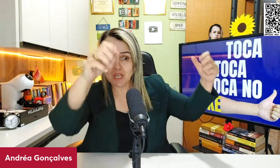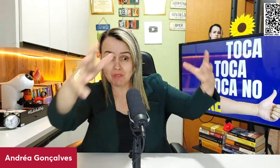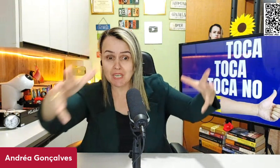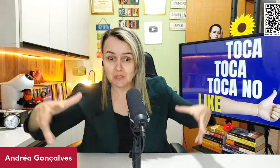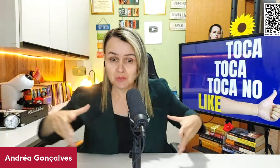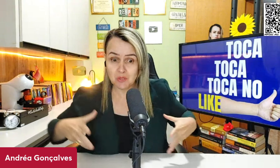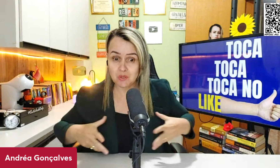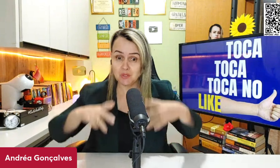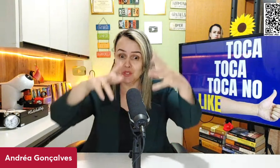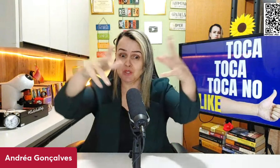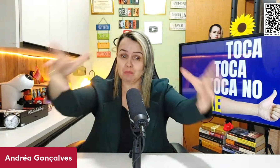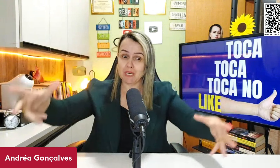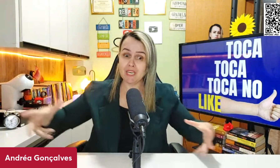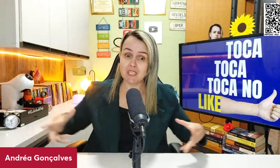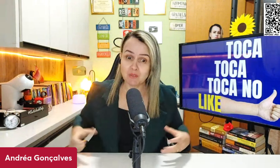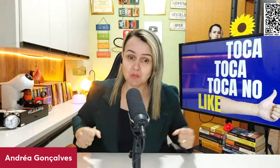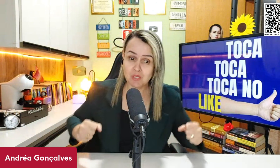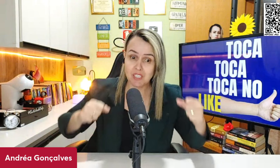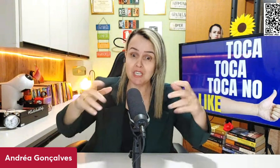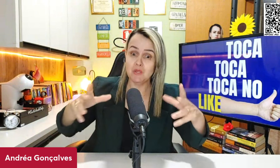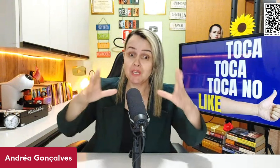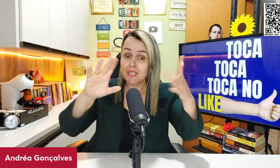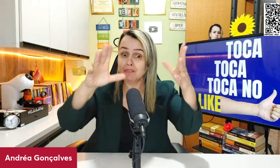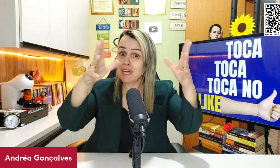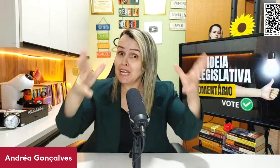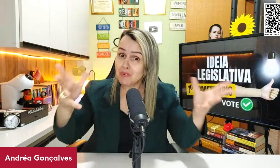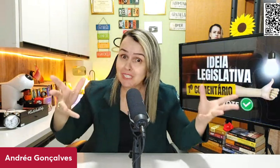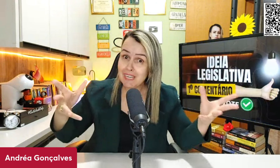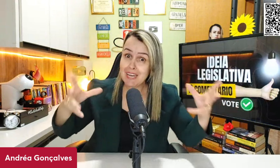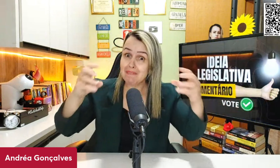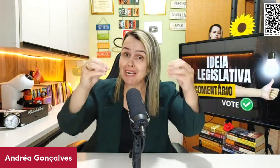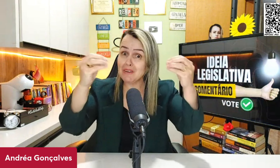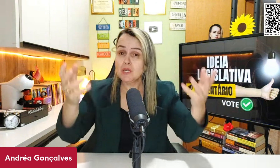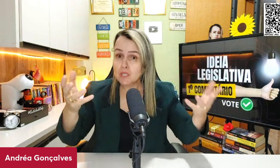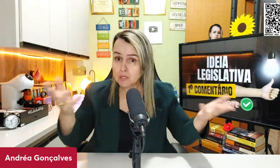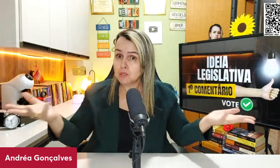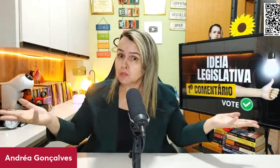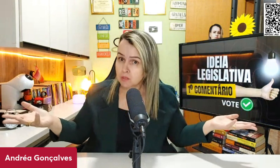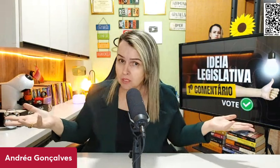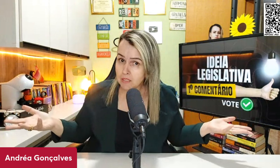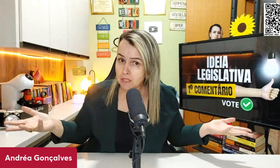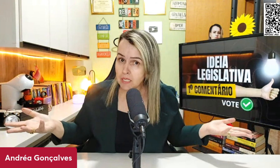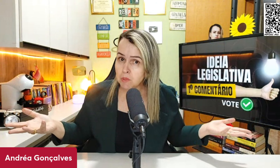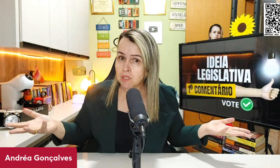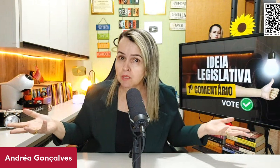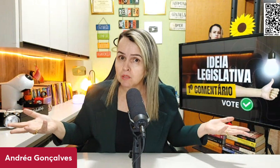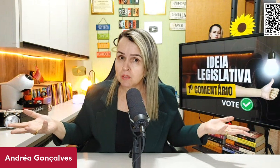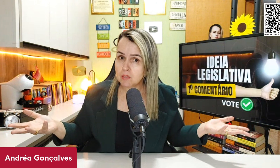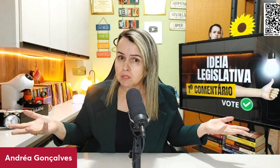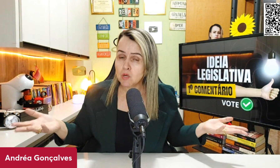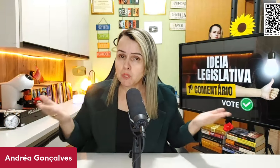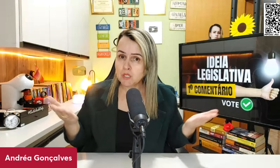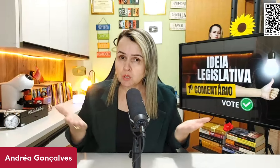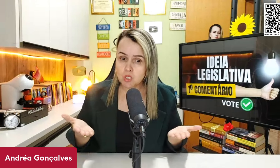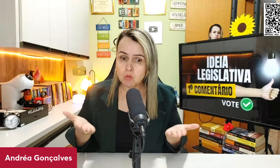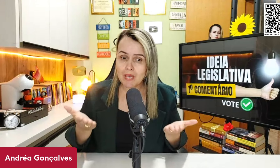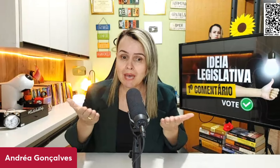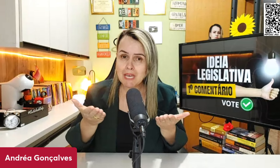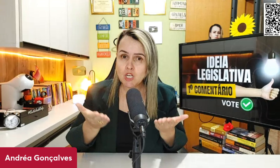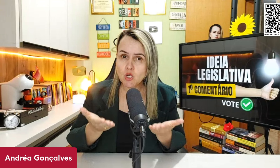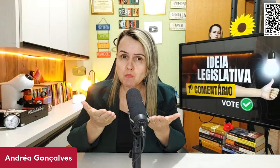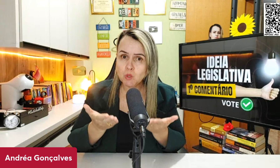com o chefe lá da da União Europeia com o conselho vai lá conversar vai lá você tá entendendo meu querido então por isso que eu